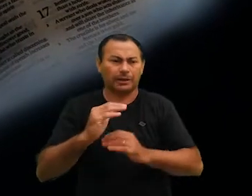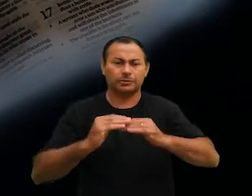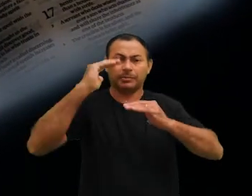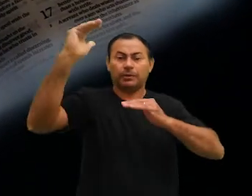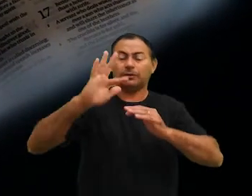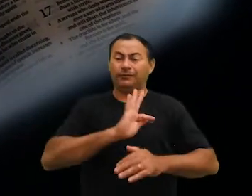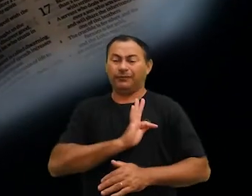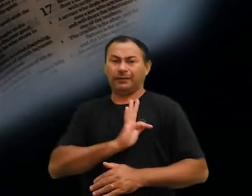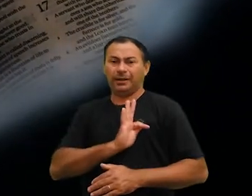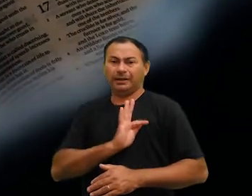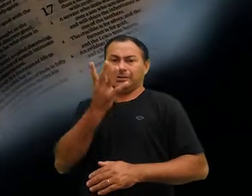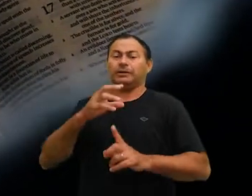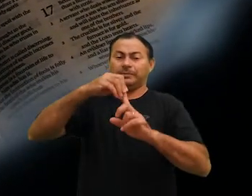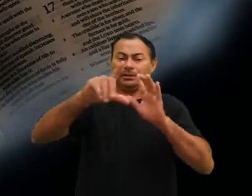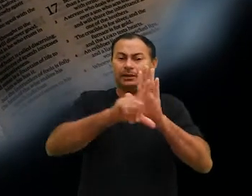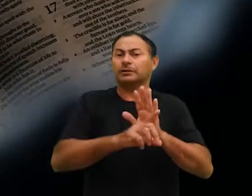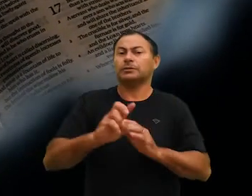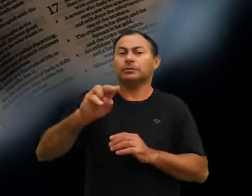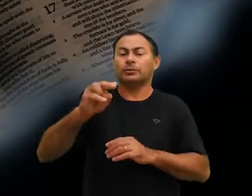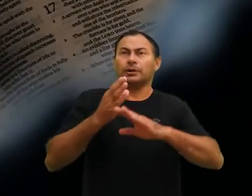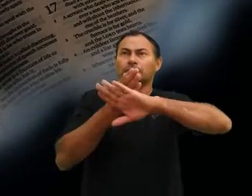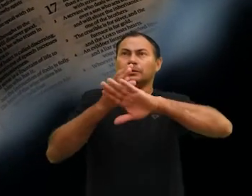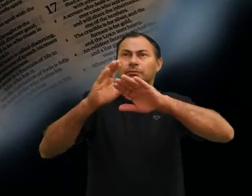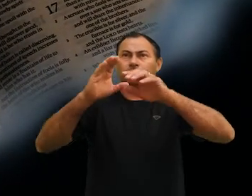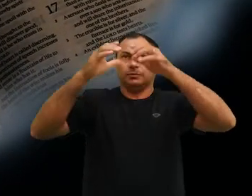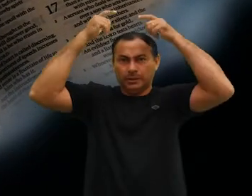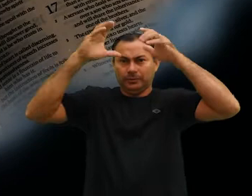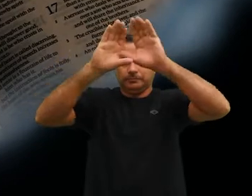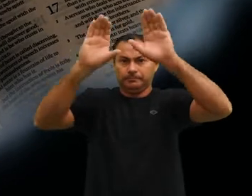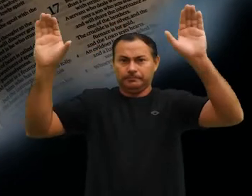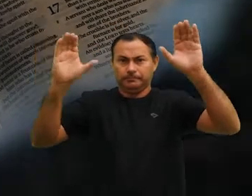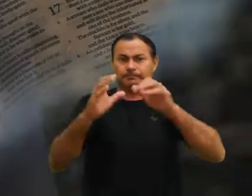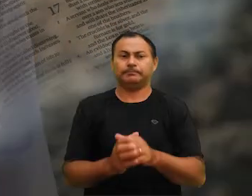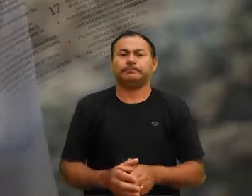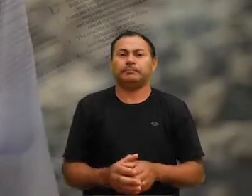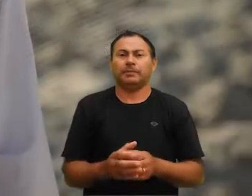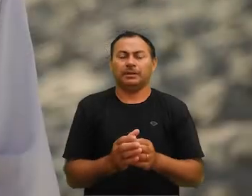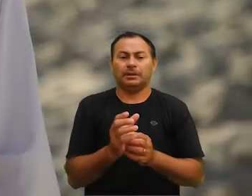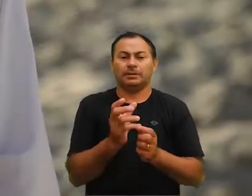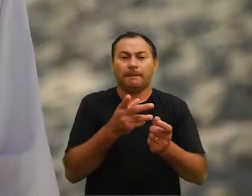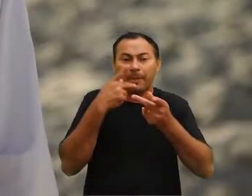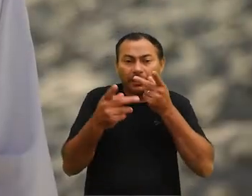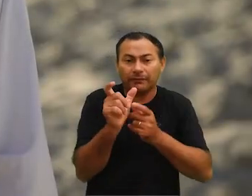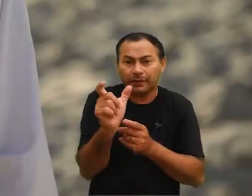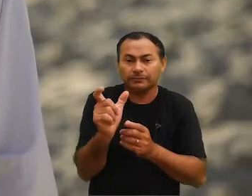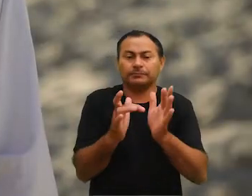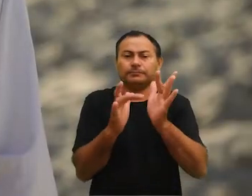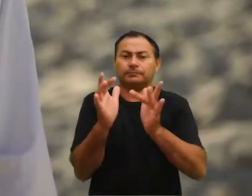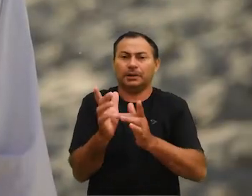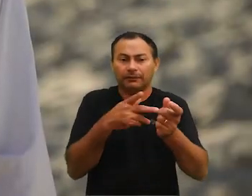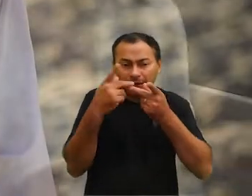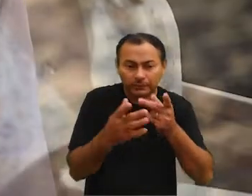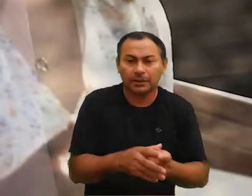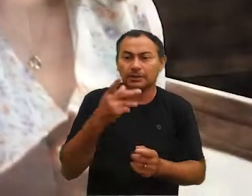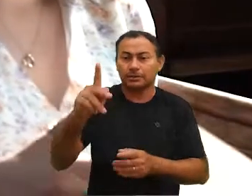muito superior à dos fariseus e mestres da lei, de modo nenhum entrarão no reino dos céus. Com estas palavras, Jesus estava